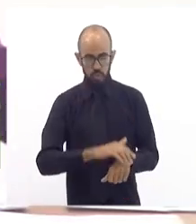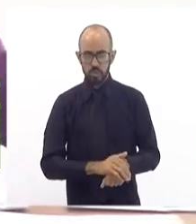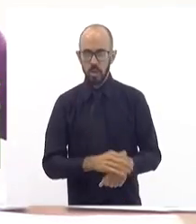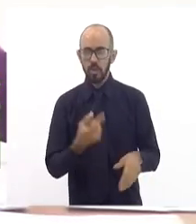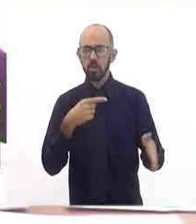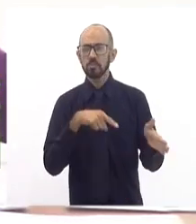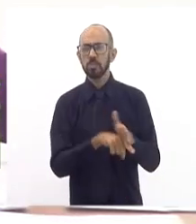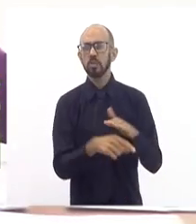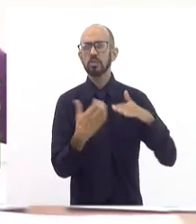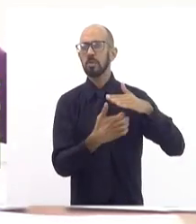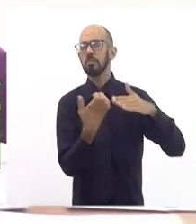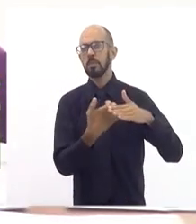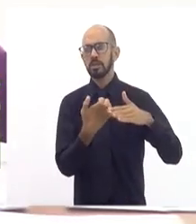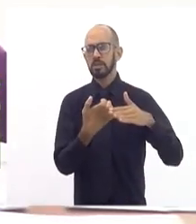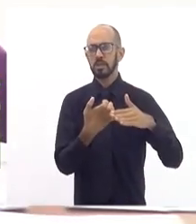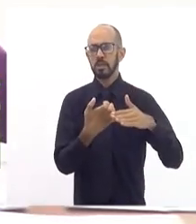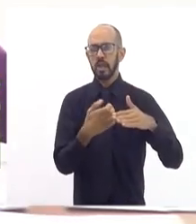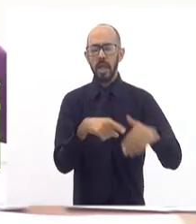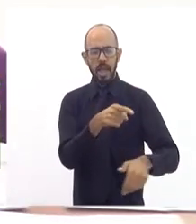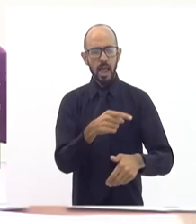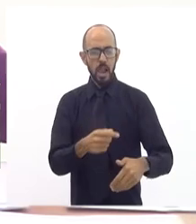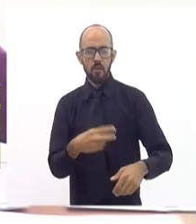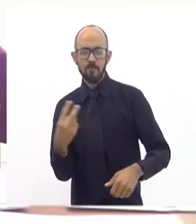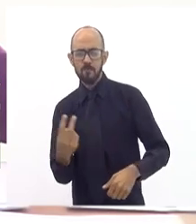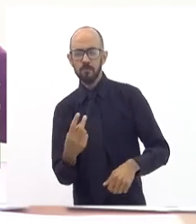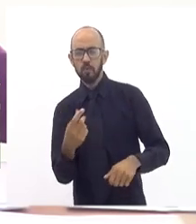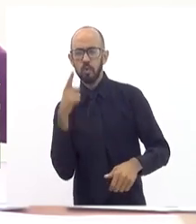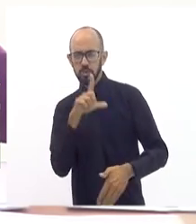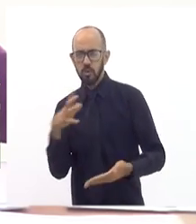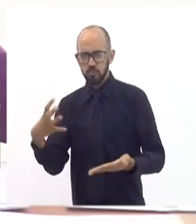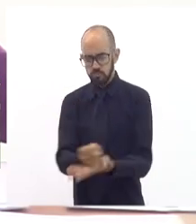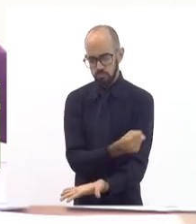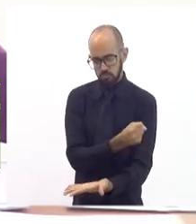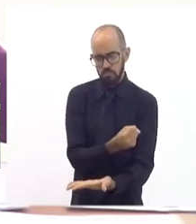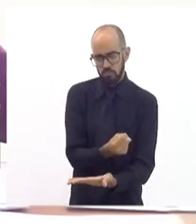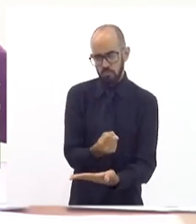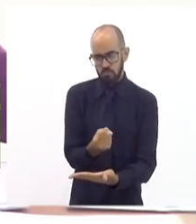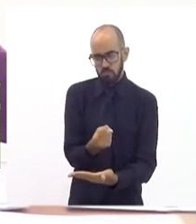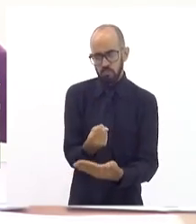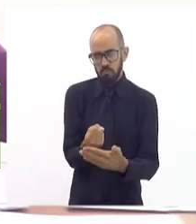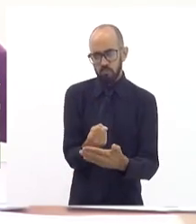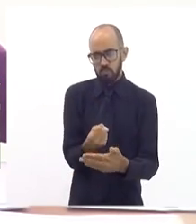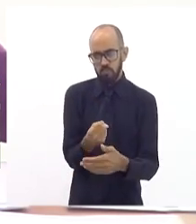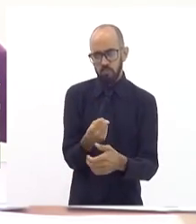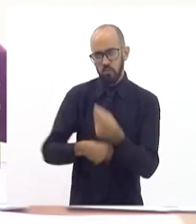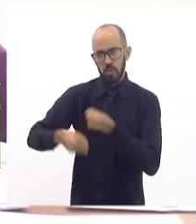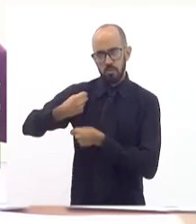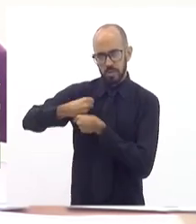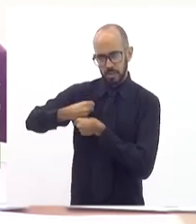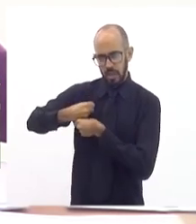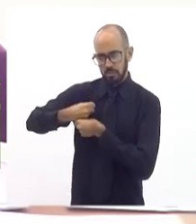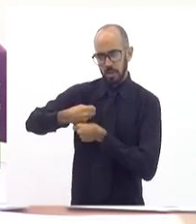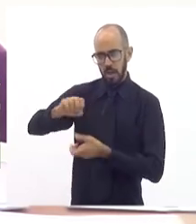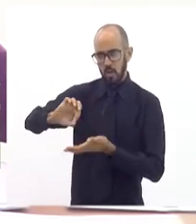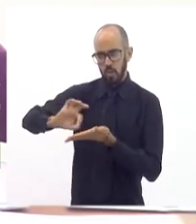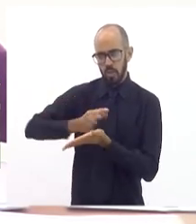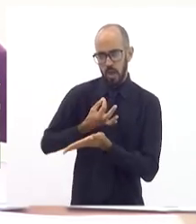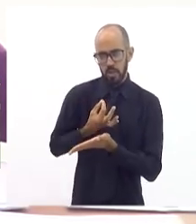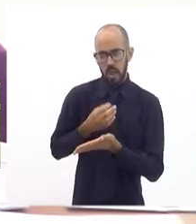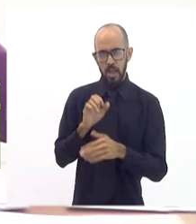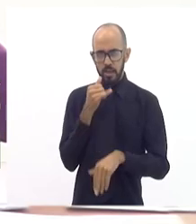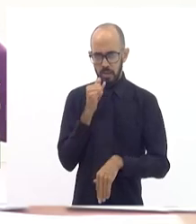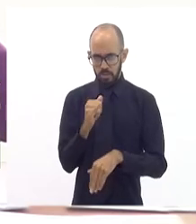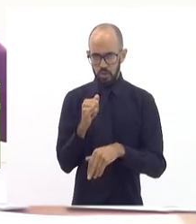que é para a empresa a empresa foi vencedora do leilão emergencial realizada pelo Governo Federal passado para contratar energia de reserva